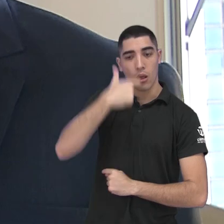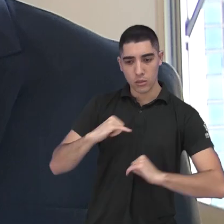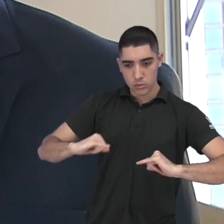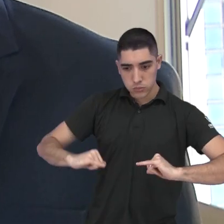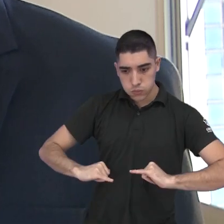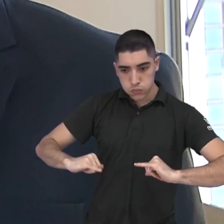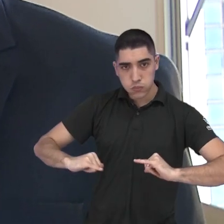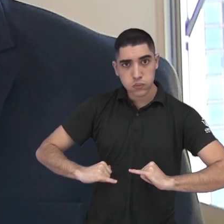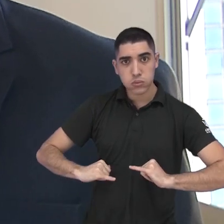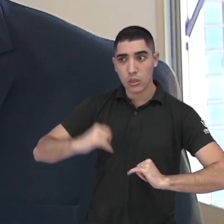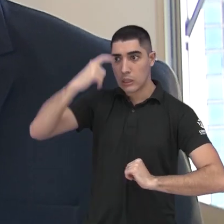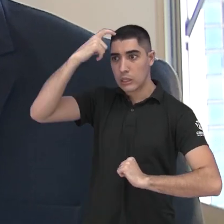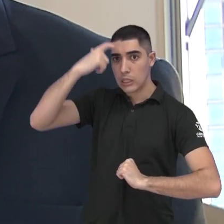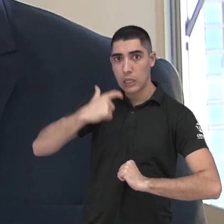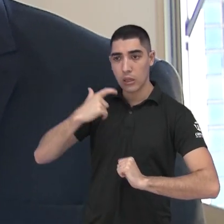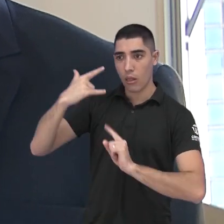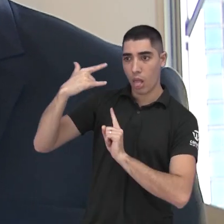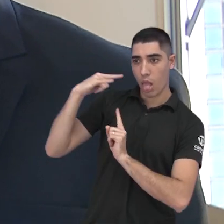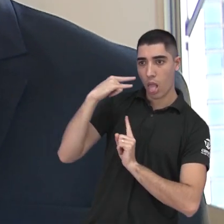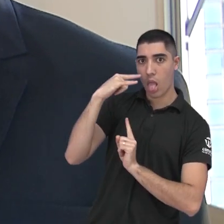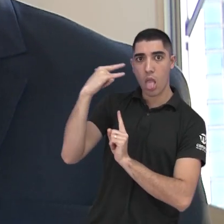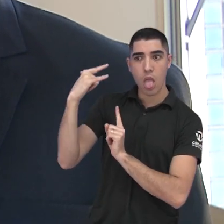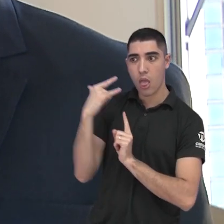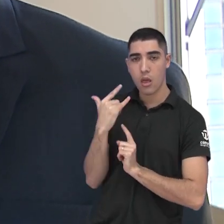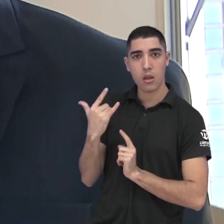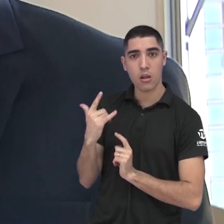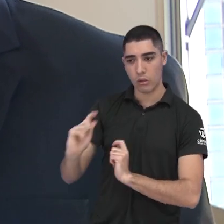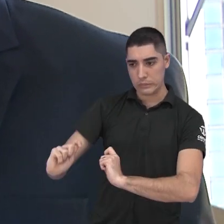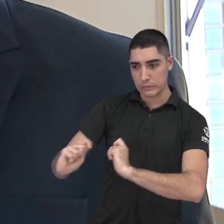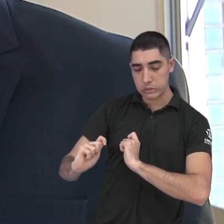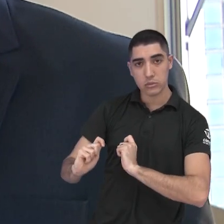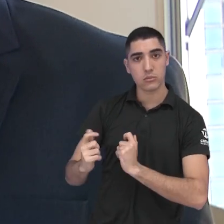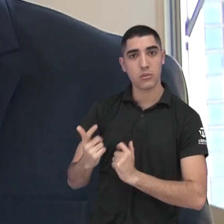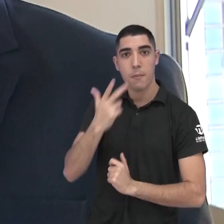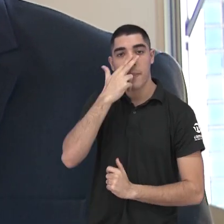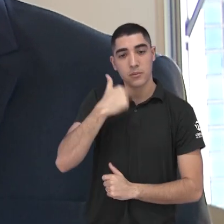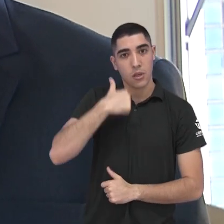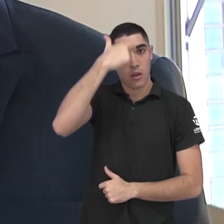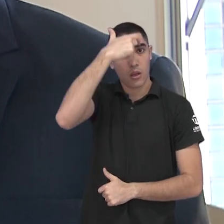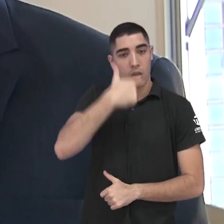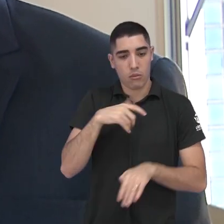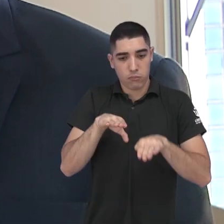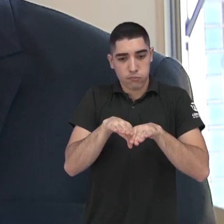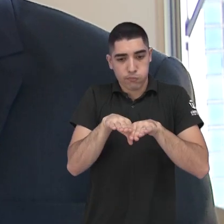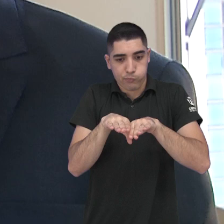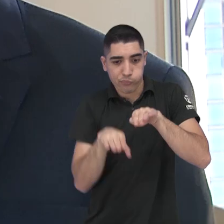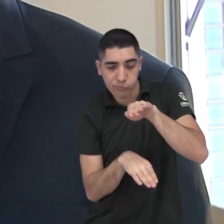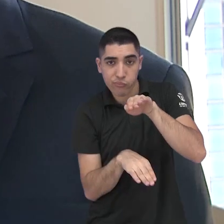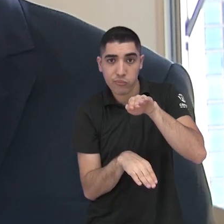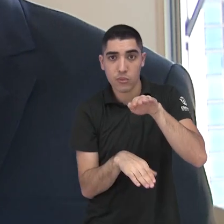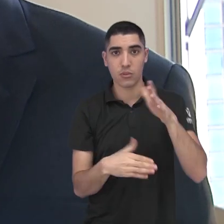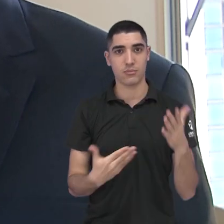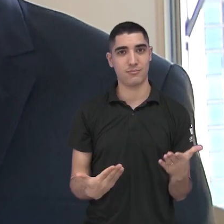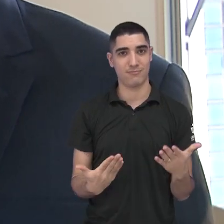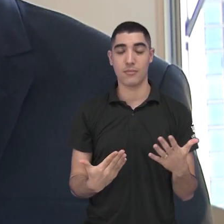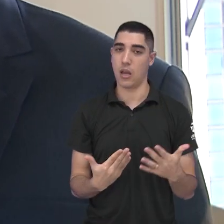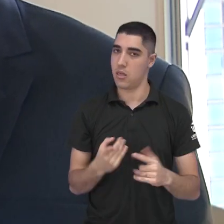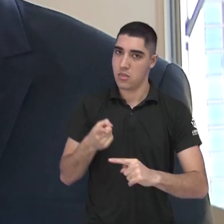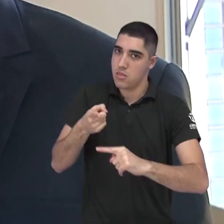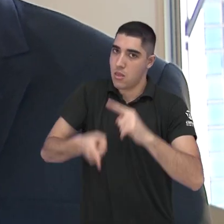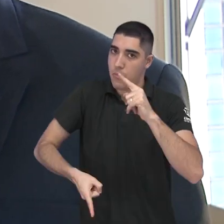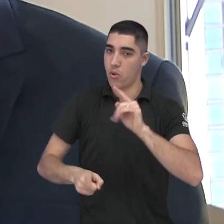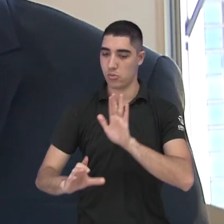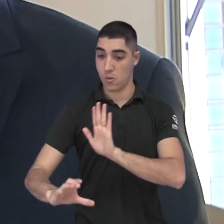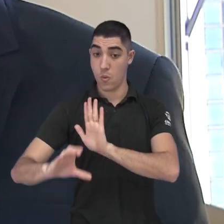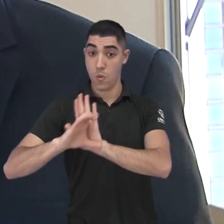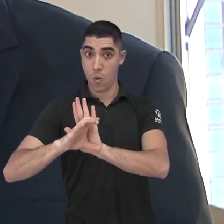ela refém, você está colocando ela em extrema desvantagem perante a instituição que